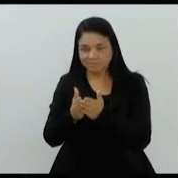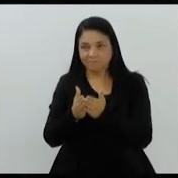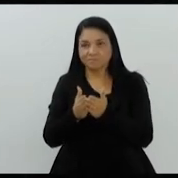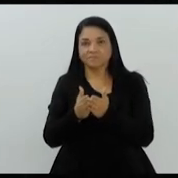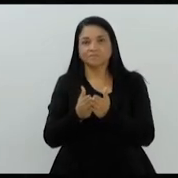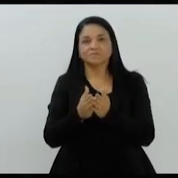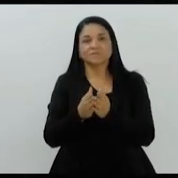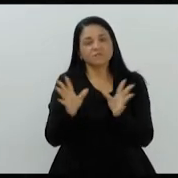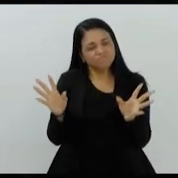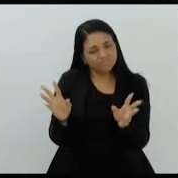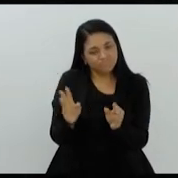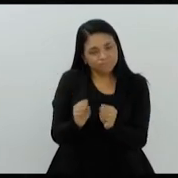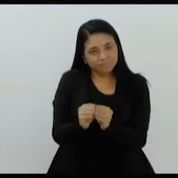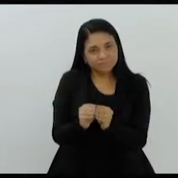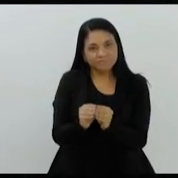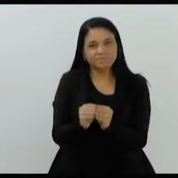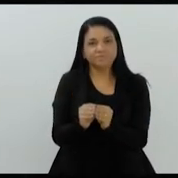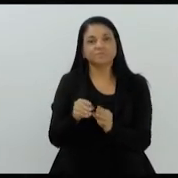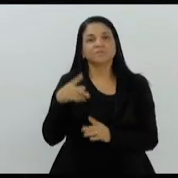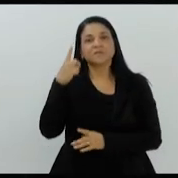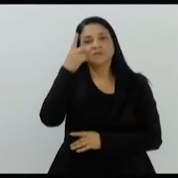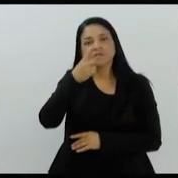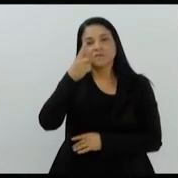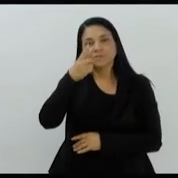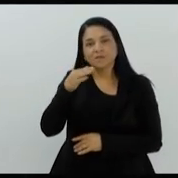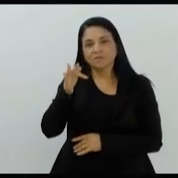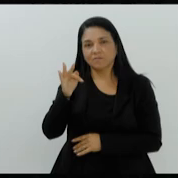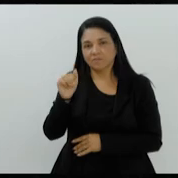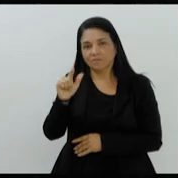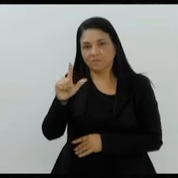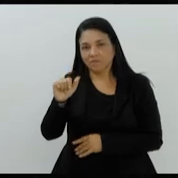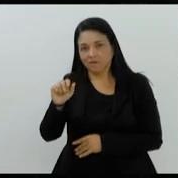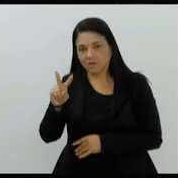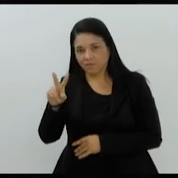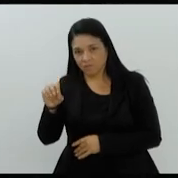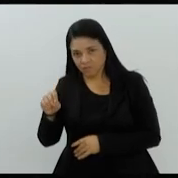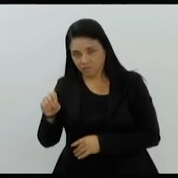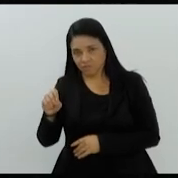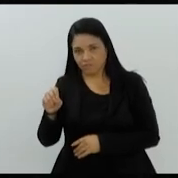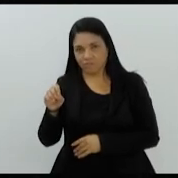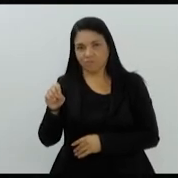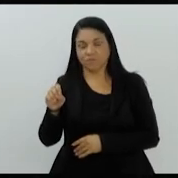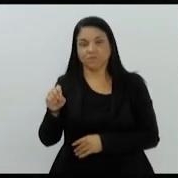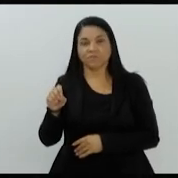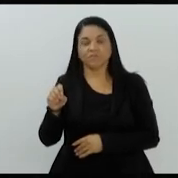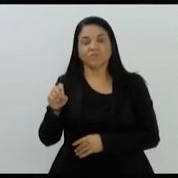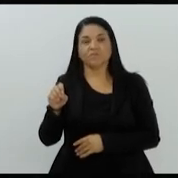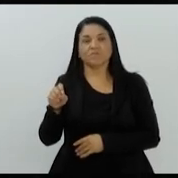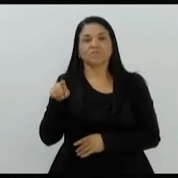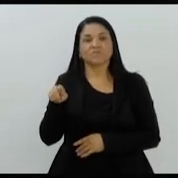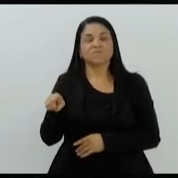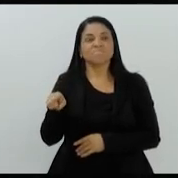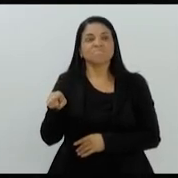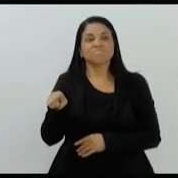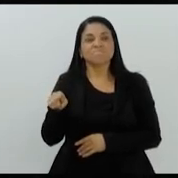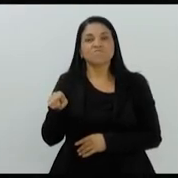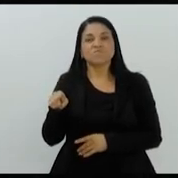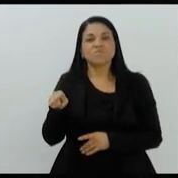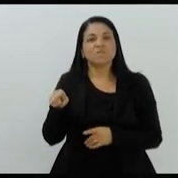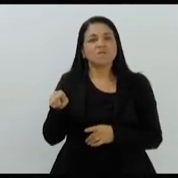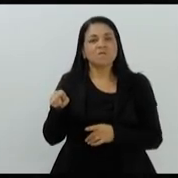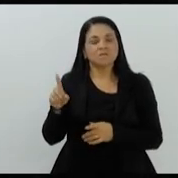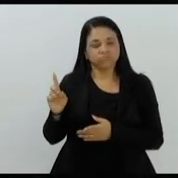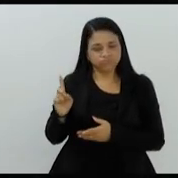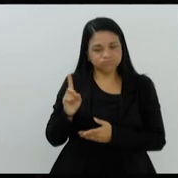Fechando, senhora presidente, se o deputado Flávio Serafini entrar, e ele